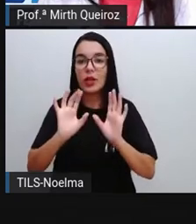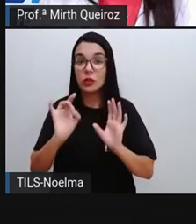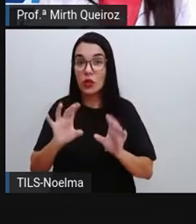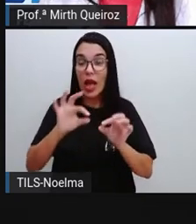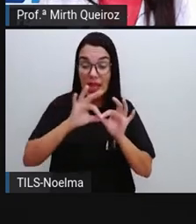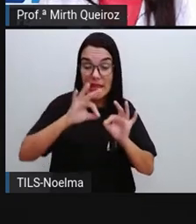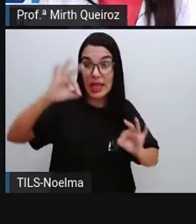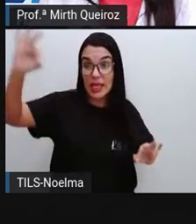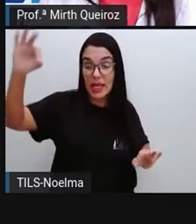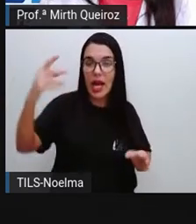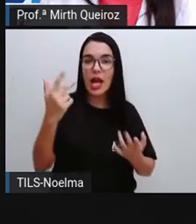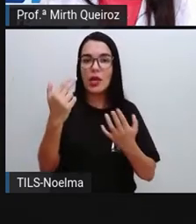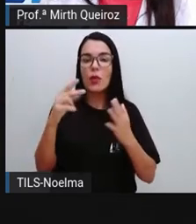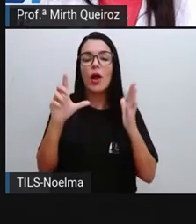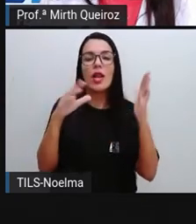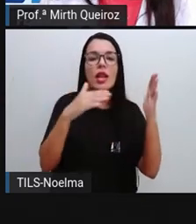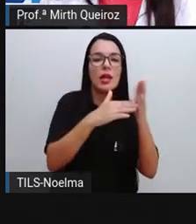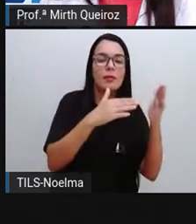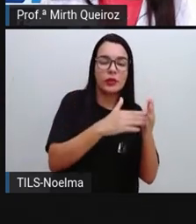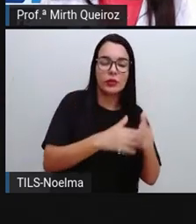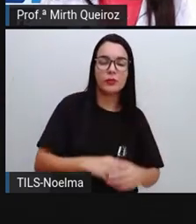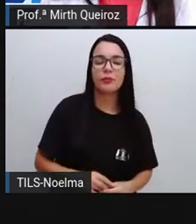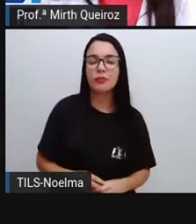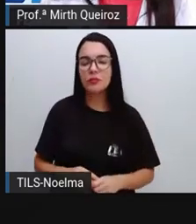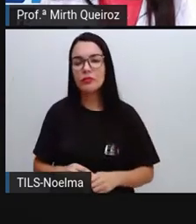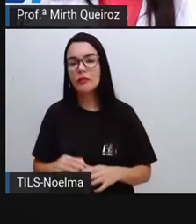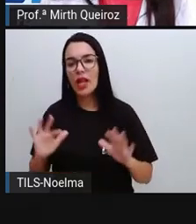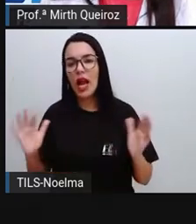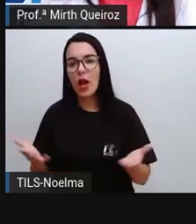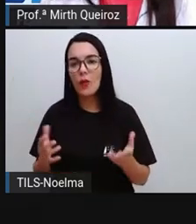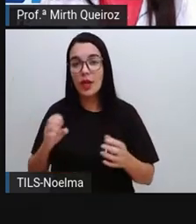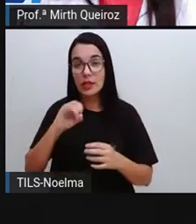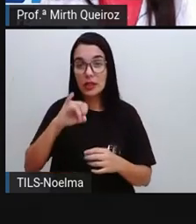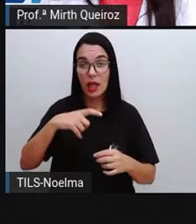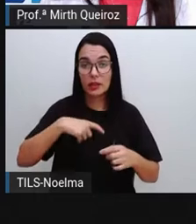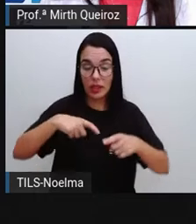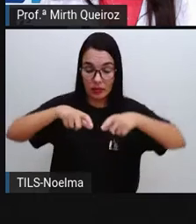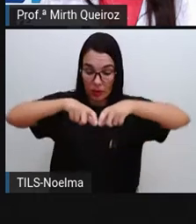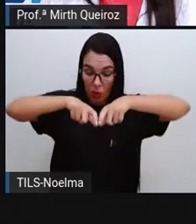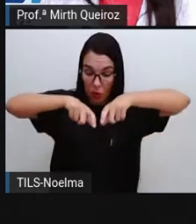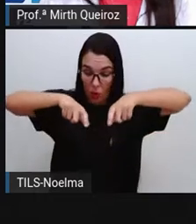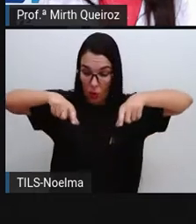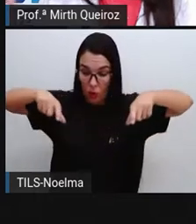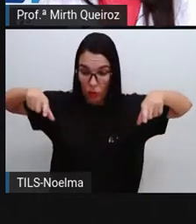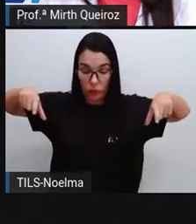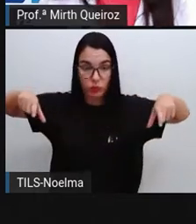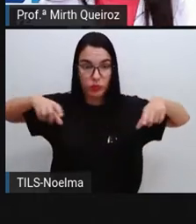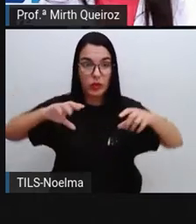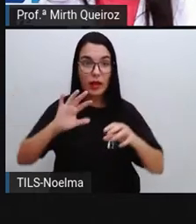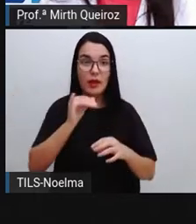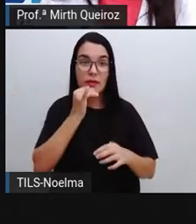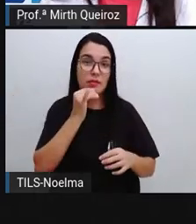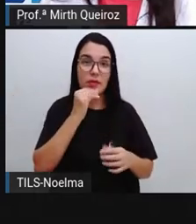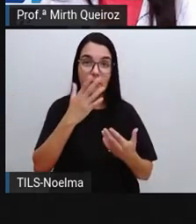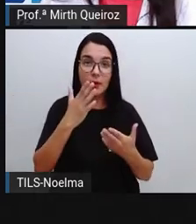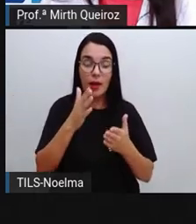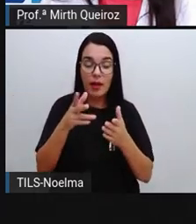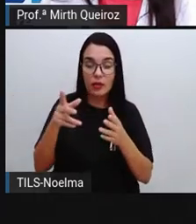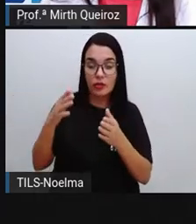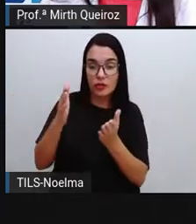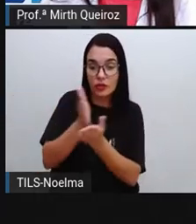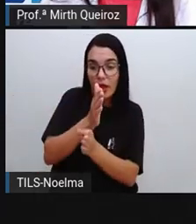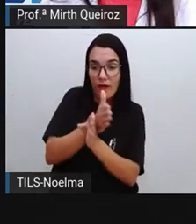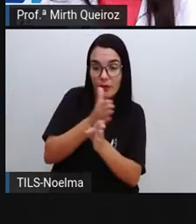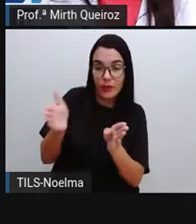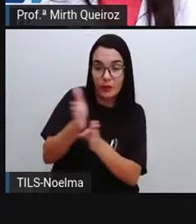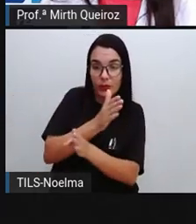limite. Já a faixa de terra, esse pedaço de terra que a gente tem, que vai dividir um país e outro, como nós temos